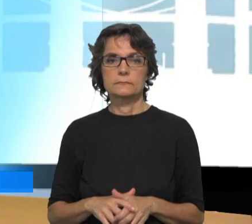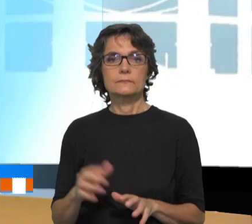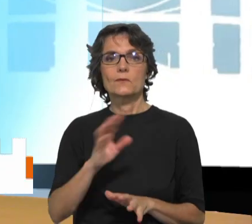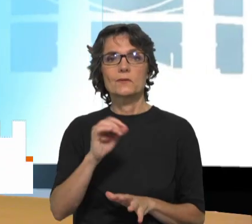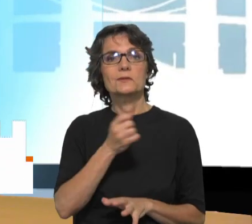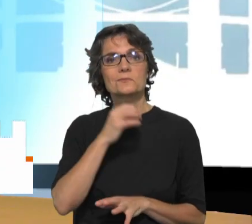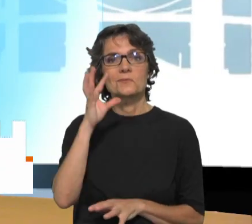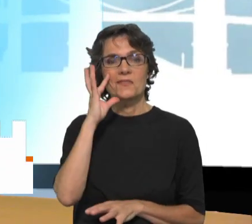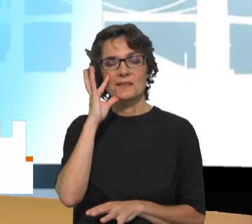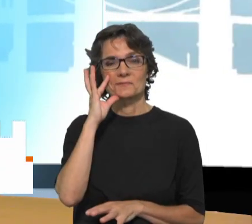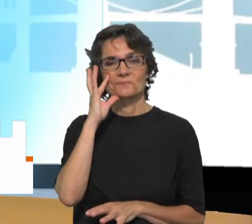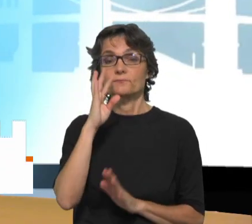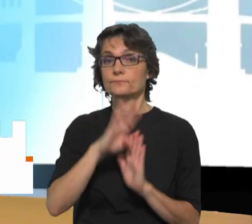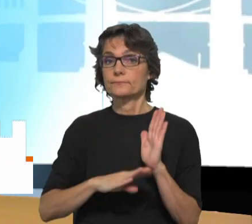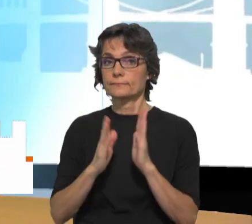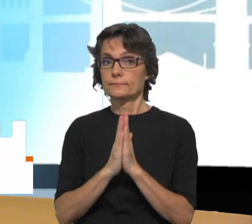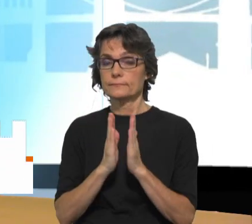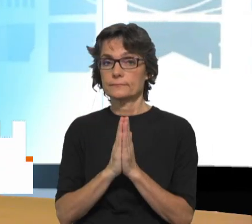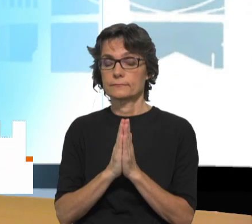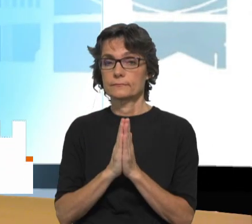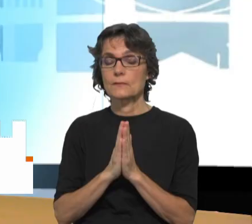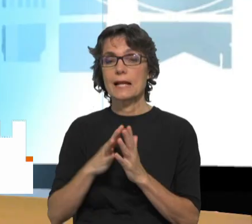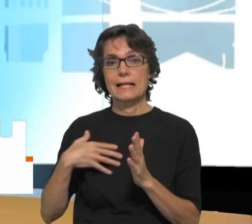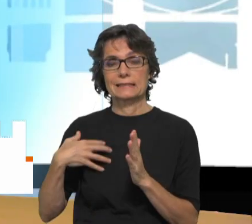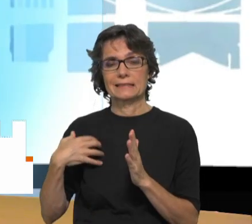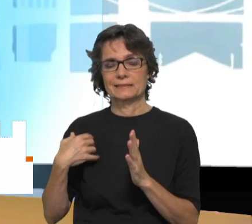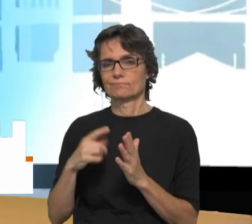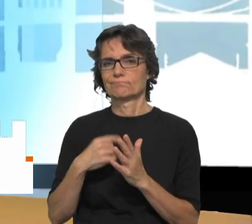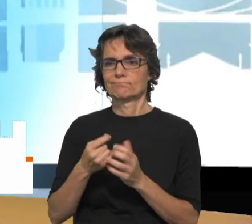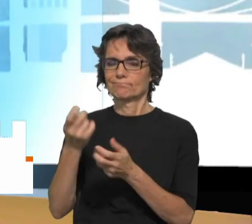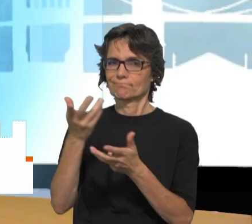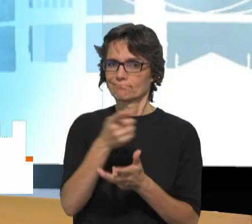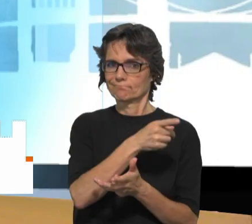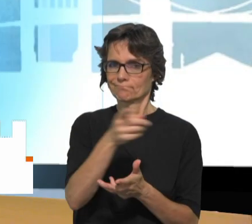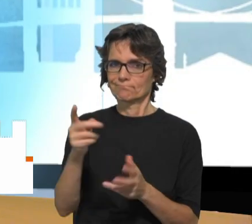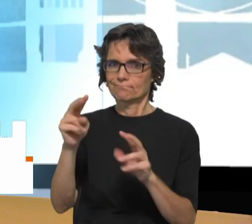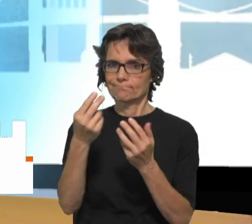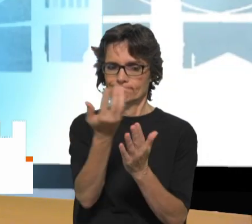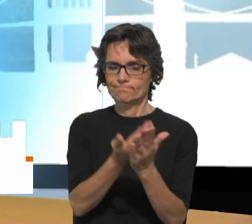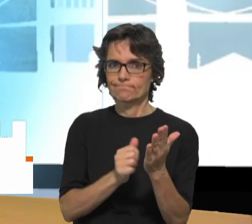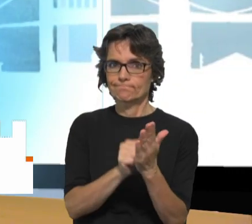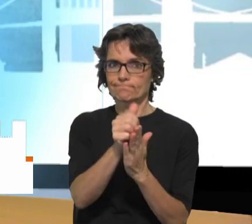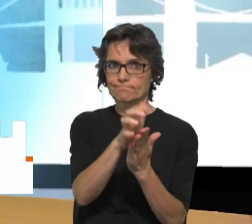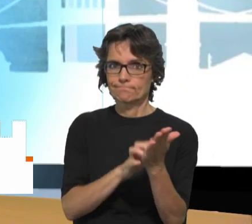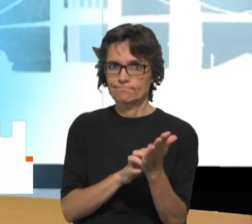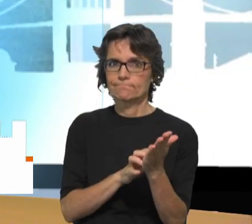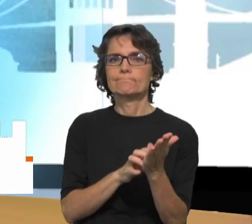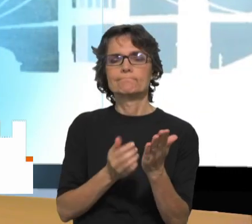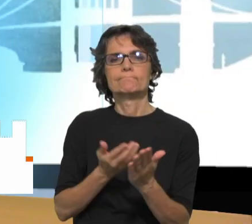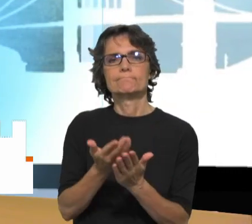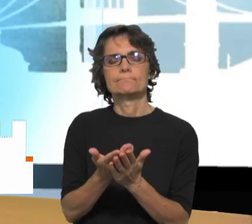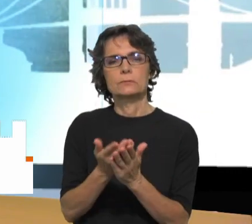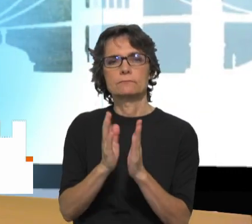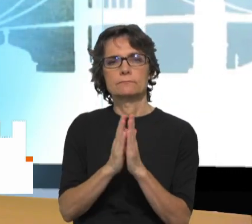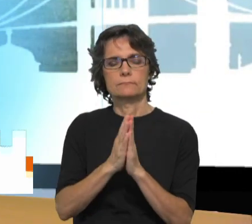Olá, uma boa tarde. O programa Eclésia, a cada sexta-feira, convida-o a olhar para os textos bíblicos propostos para a liturgia do